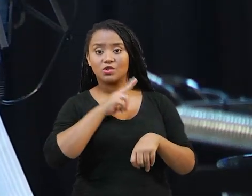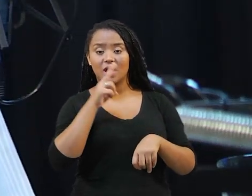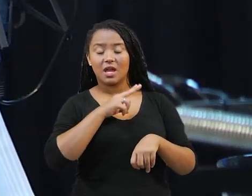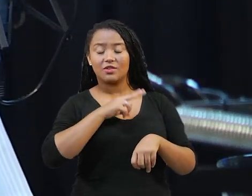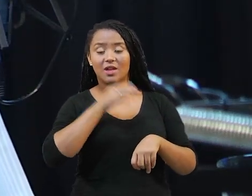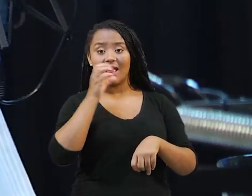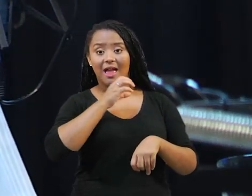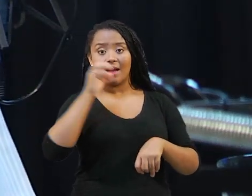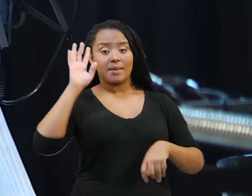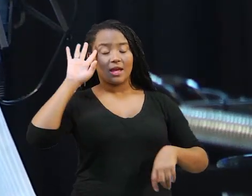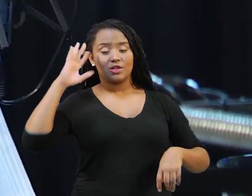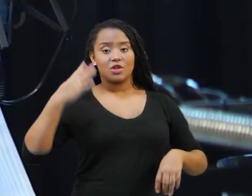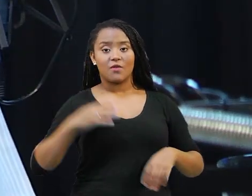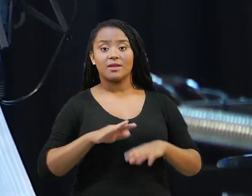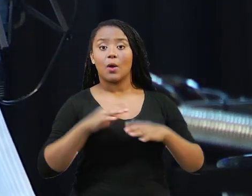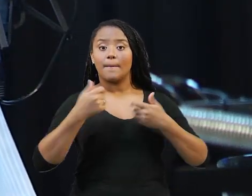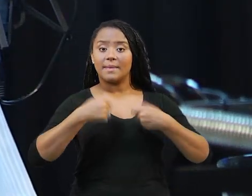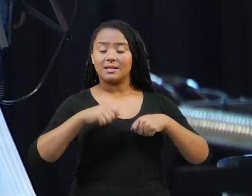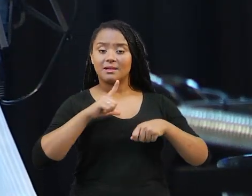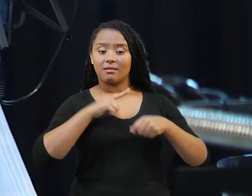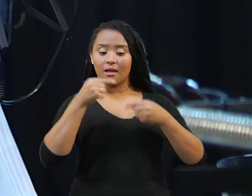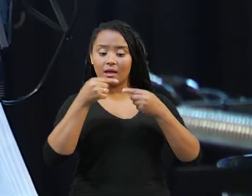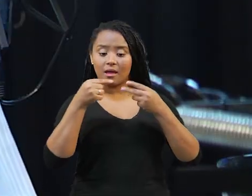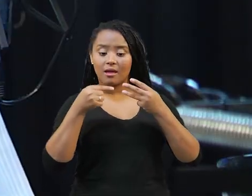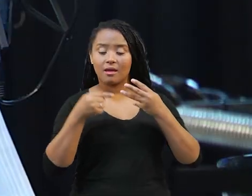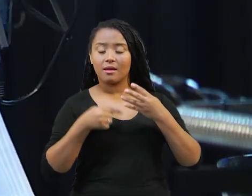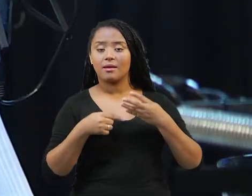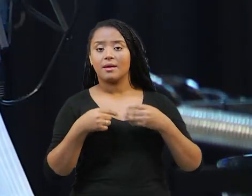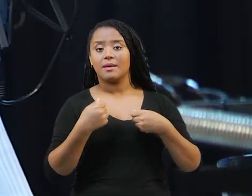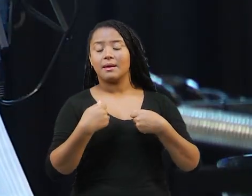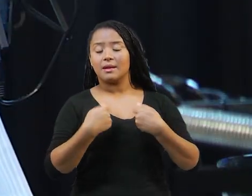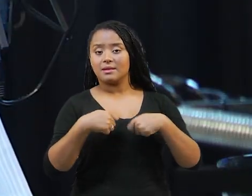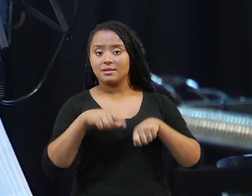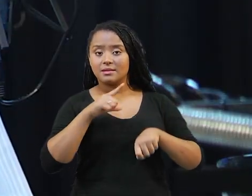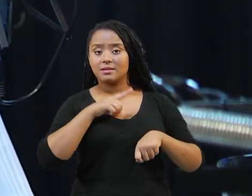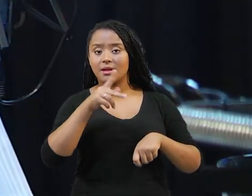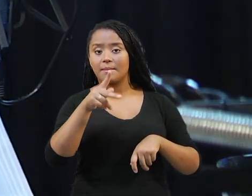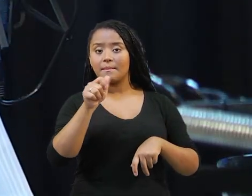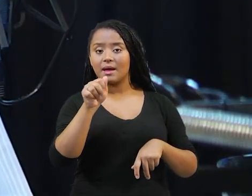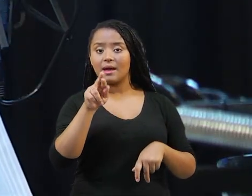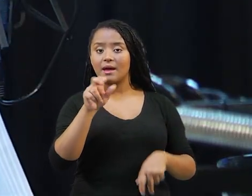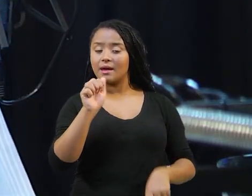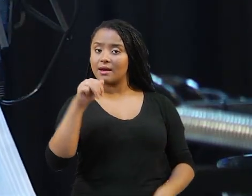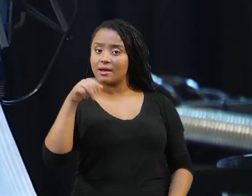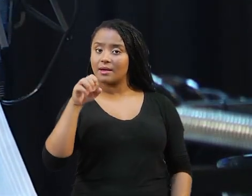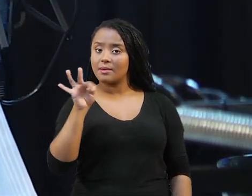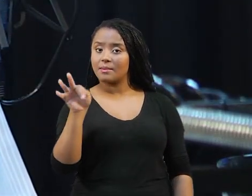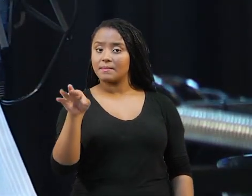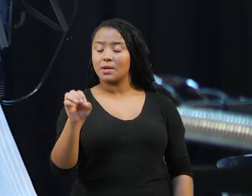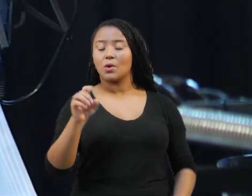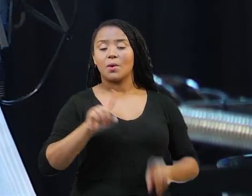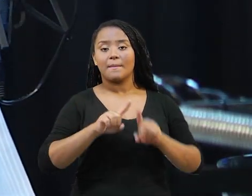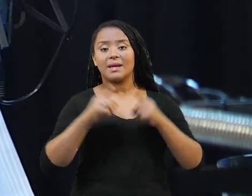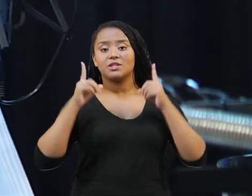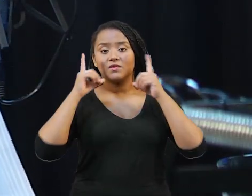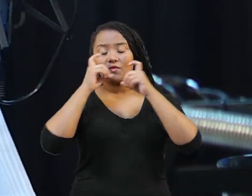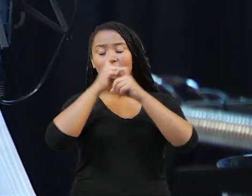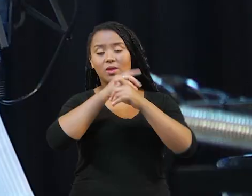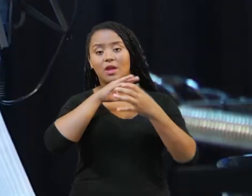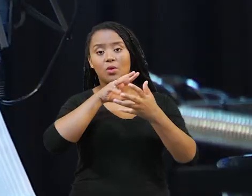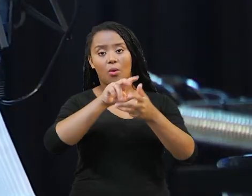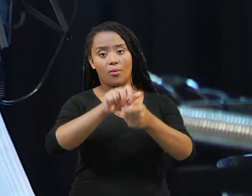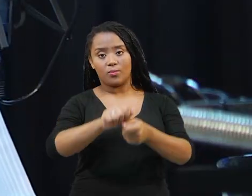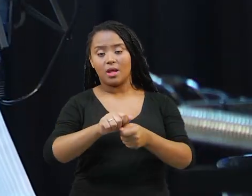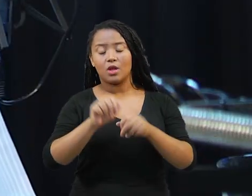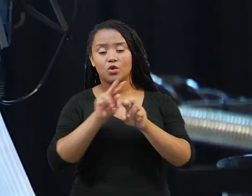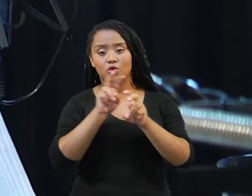ter muito critério e tem que ter muito parâmetro. E, como eu falei, é uma dificuldade no mundo inteiro, né? Tem vários... essa questão da